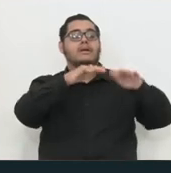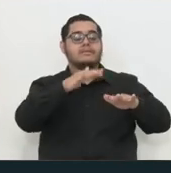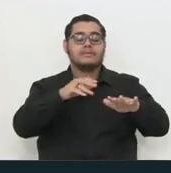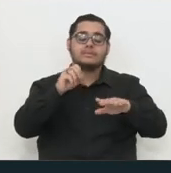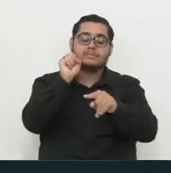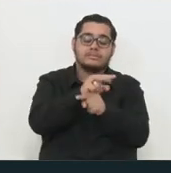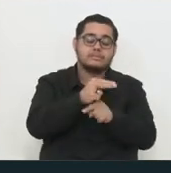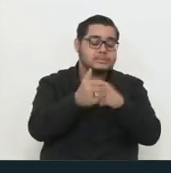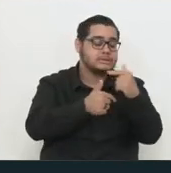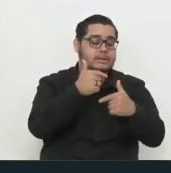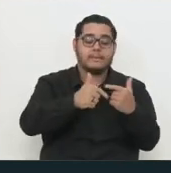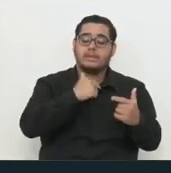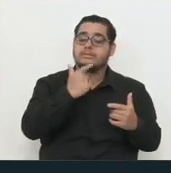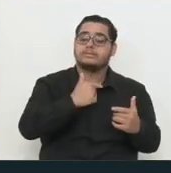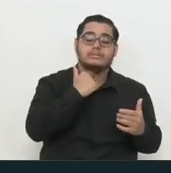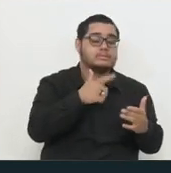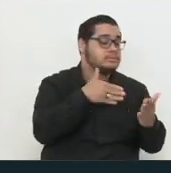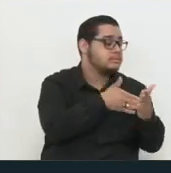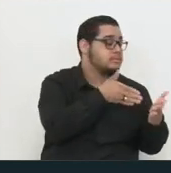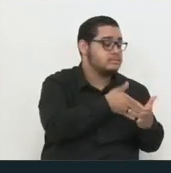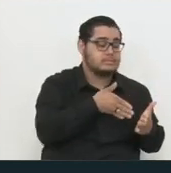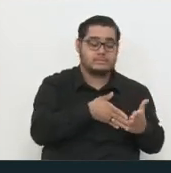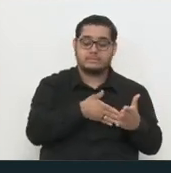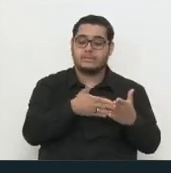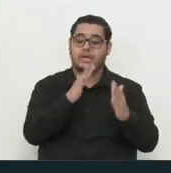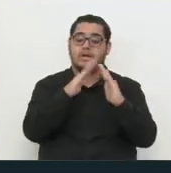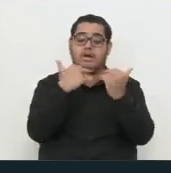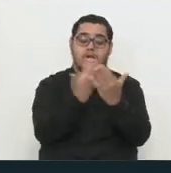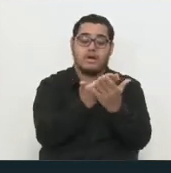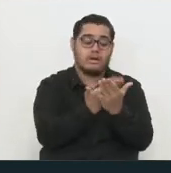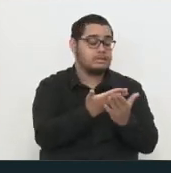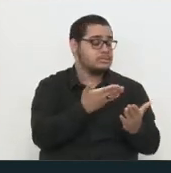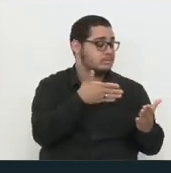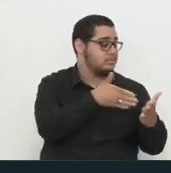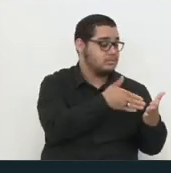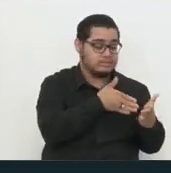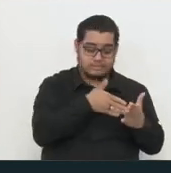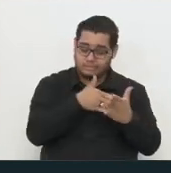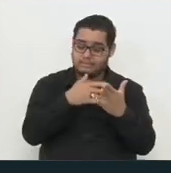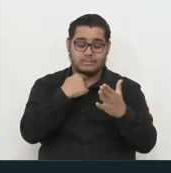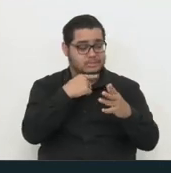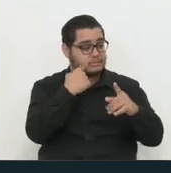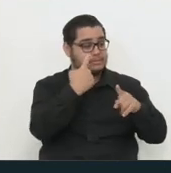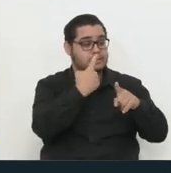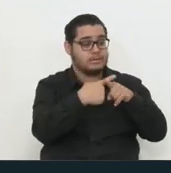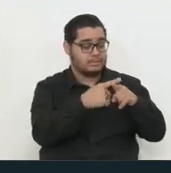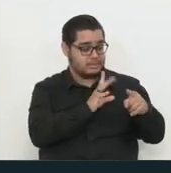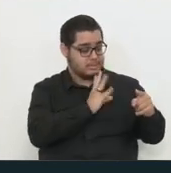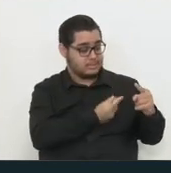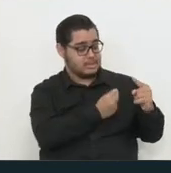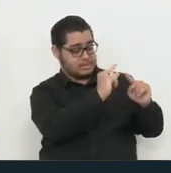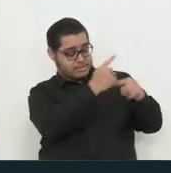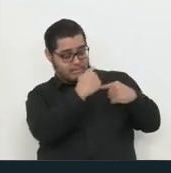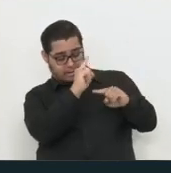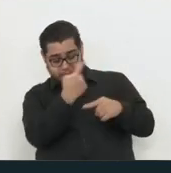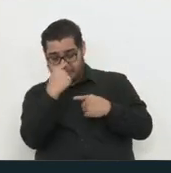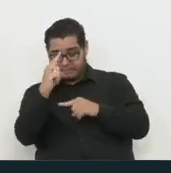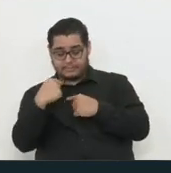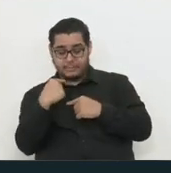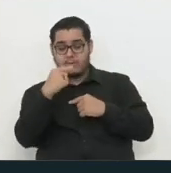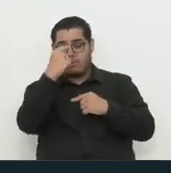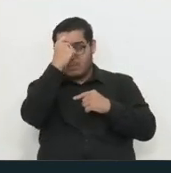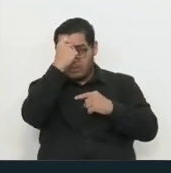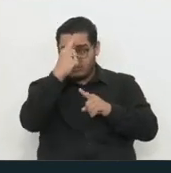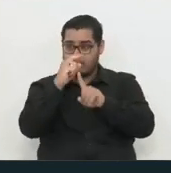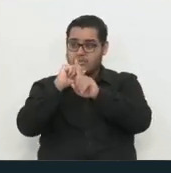de trabalho concluírem seus estudos no Ciclo Básico de intercorrência a transfobia institucional cultural social eles